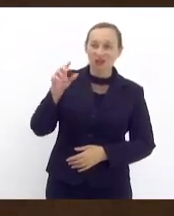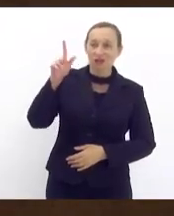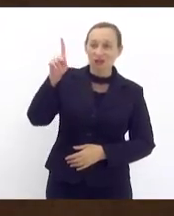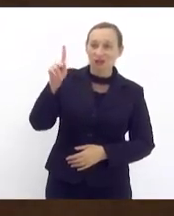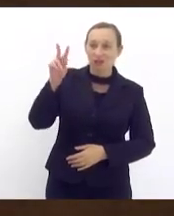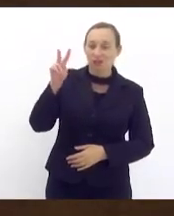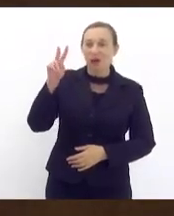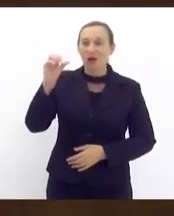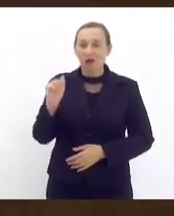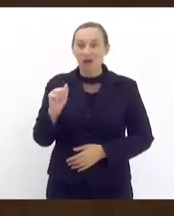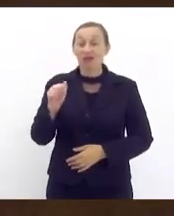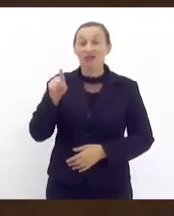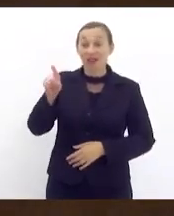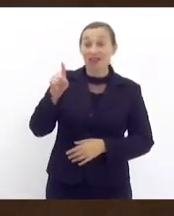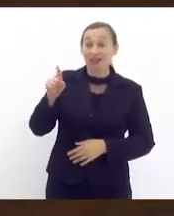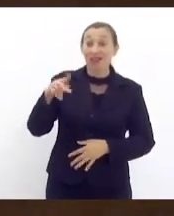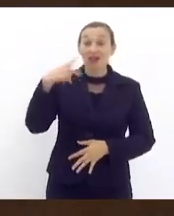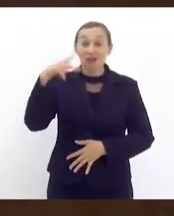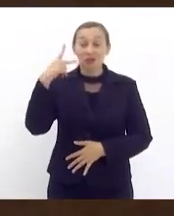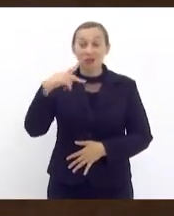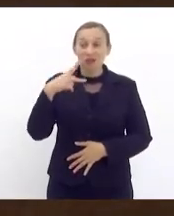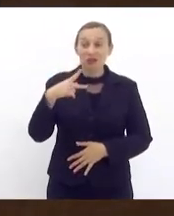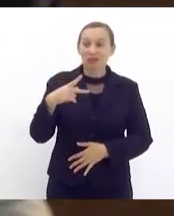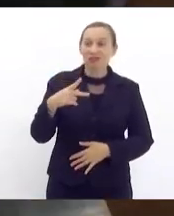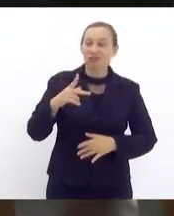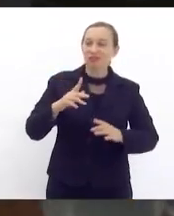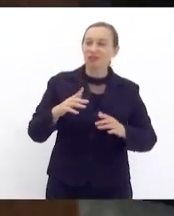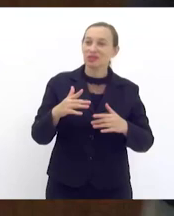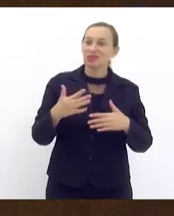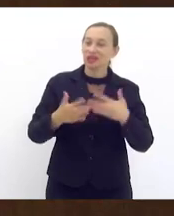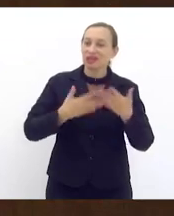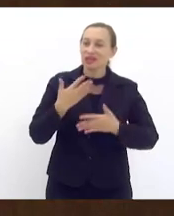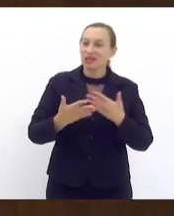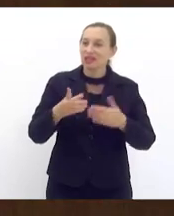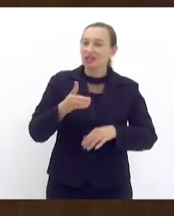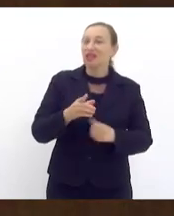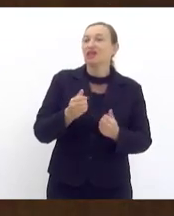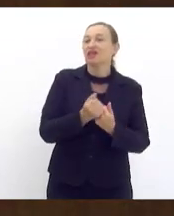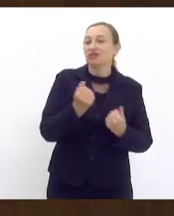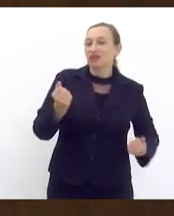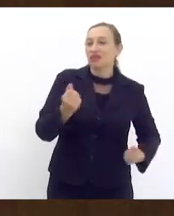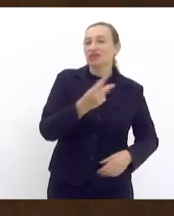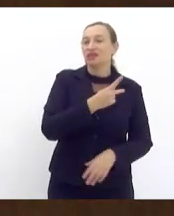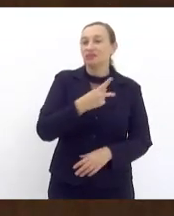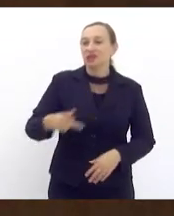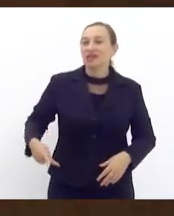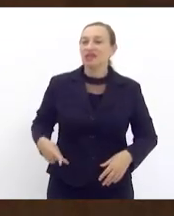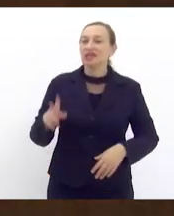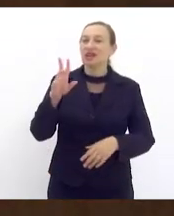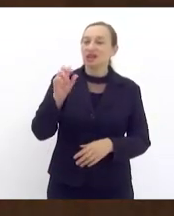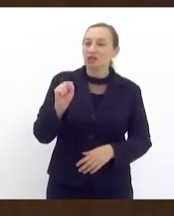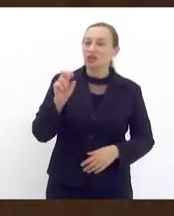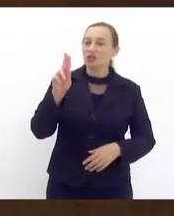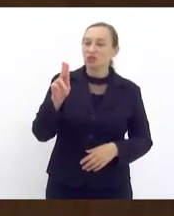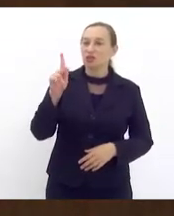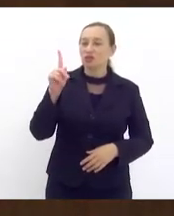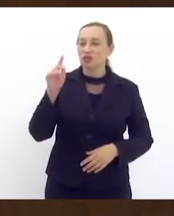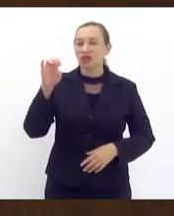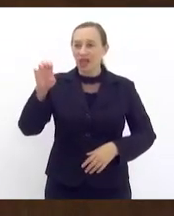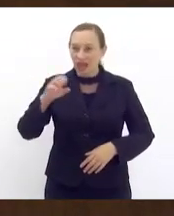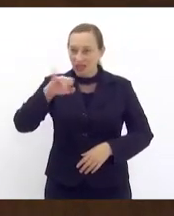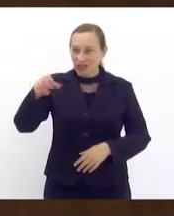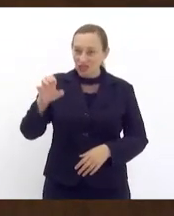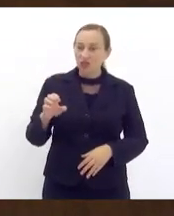tem conduzindo essa política com muita ênfase vice-presidente de esporte lá da Sudeste tem feito um grande trabalho parabéns